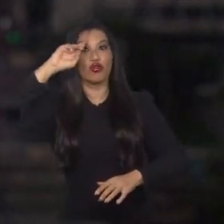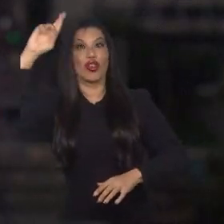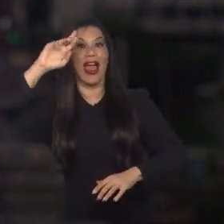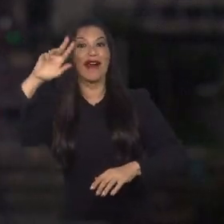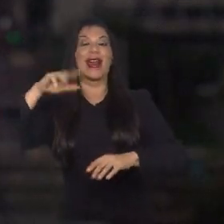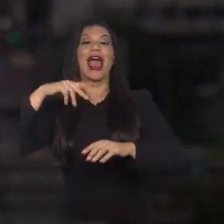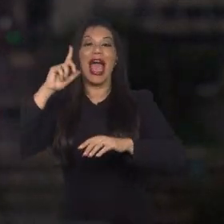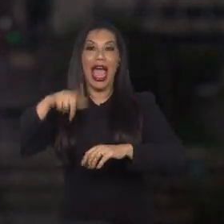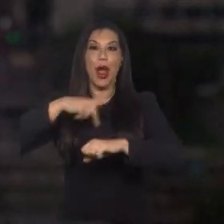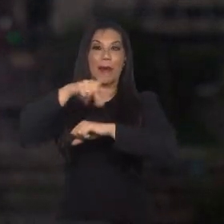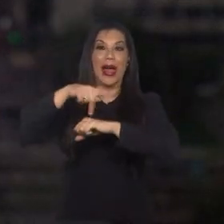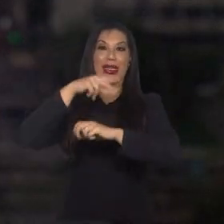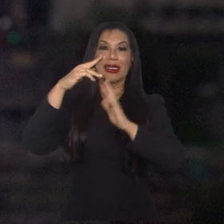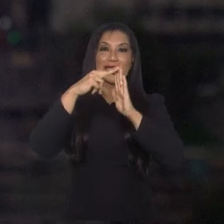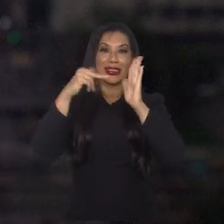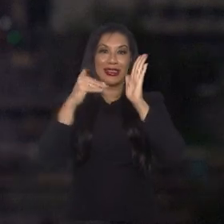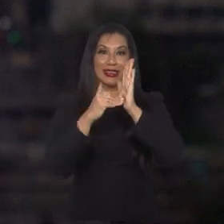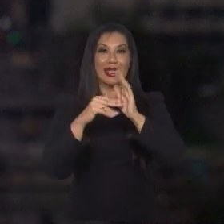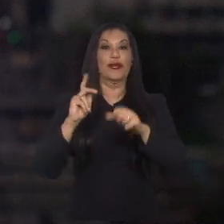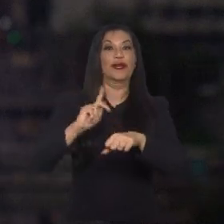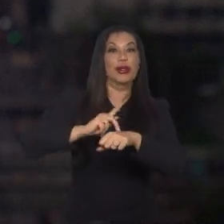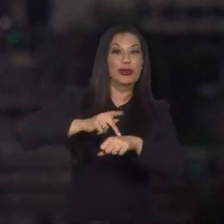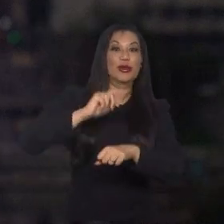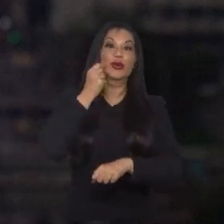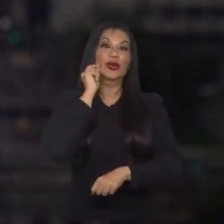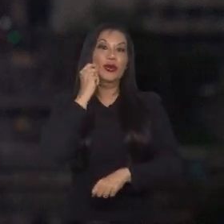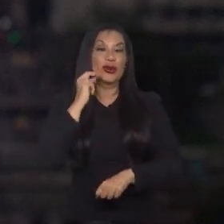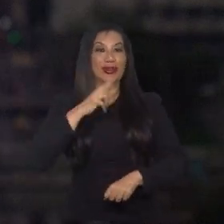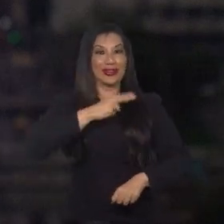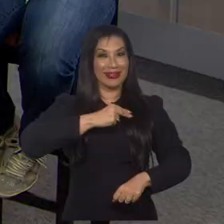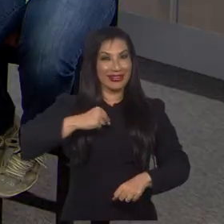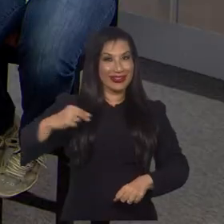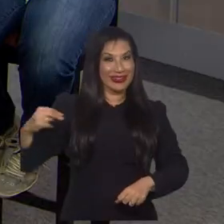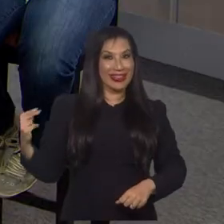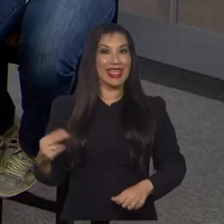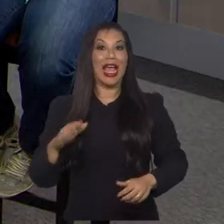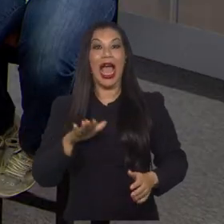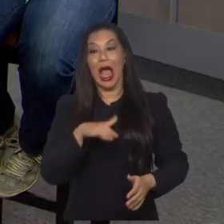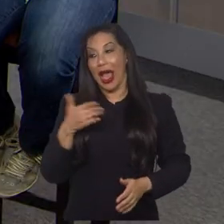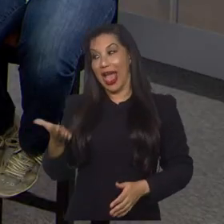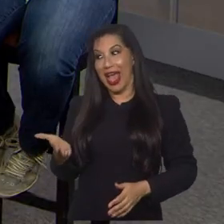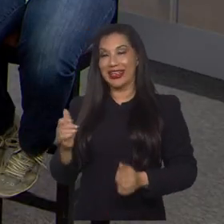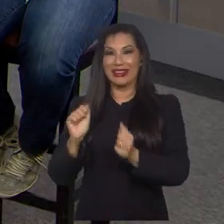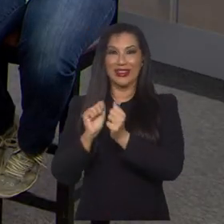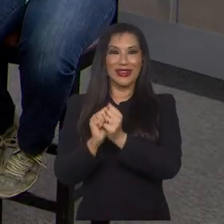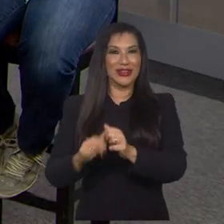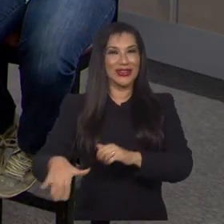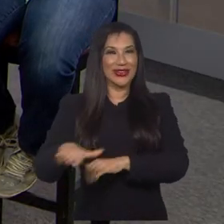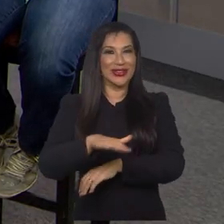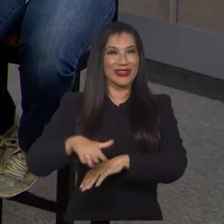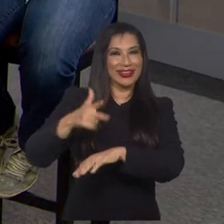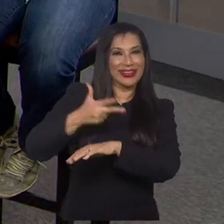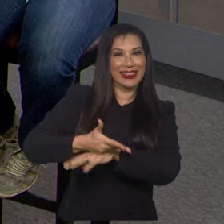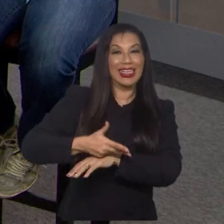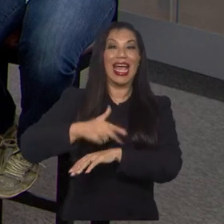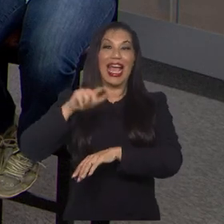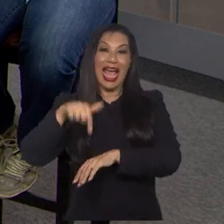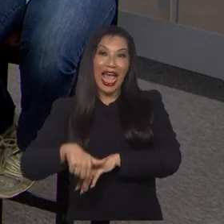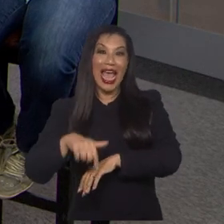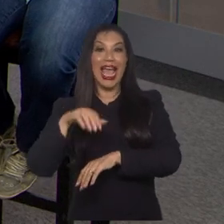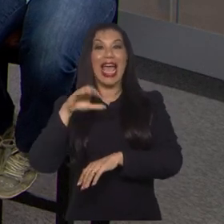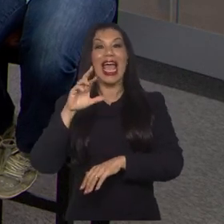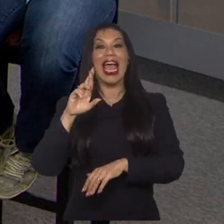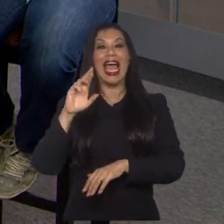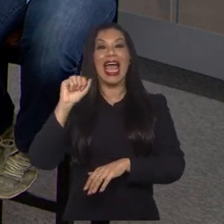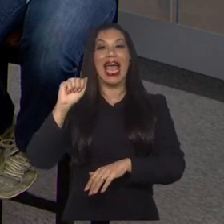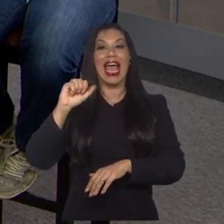Nova Zelândia, tem Filipinas, Suíça e Noruega. Do meu ladinho aqui no estúdio tem a companhia de